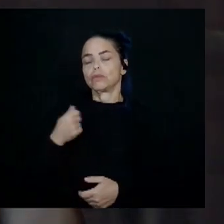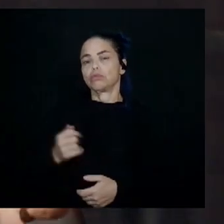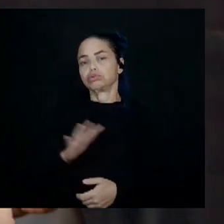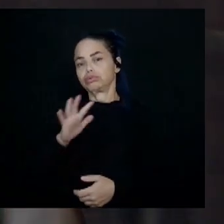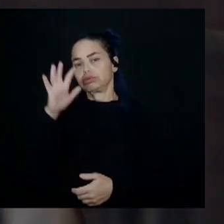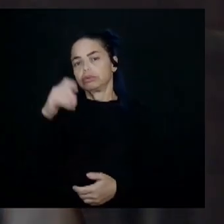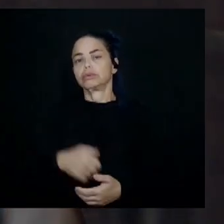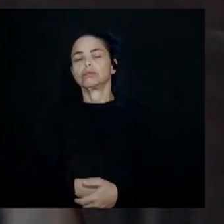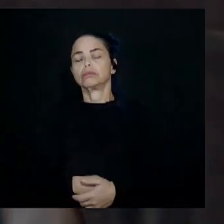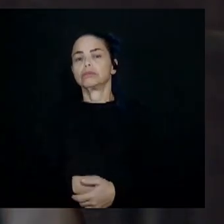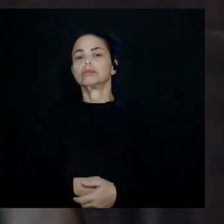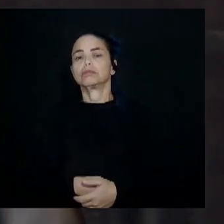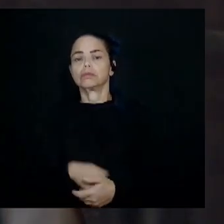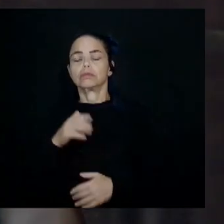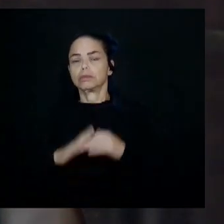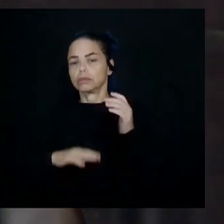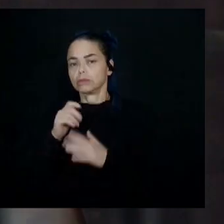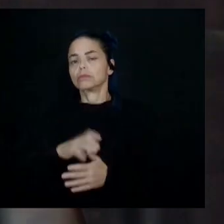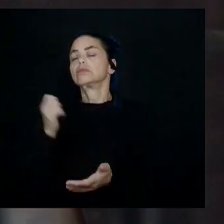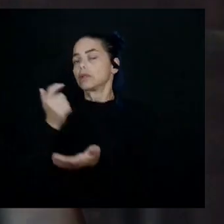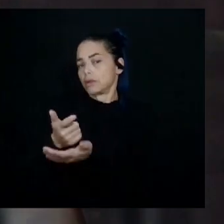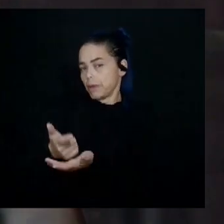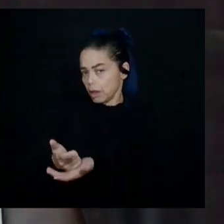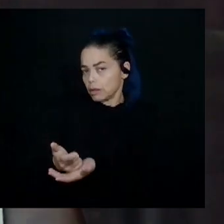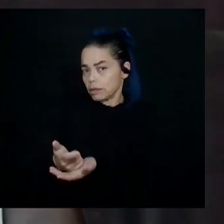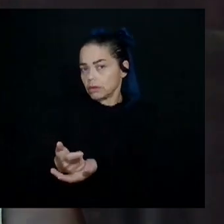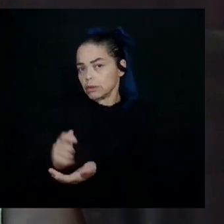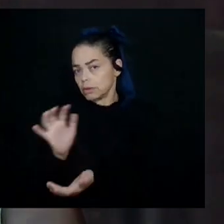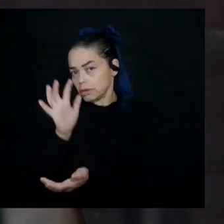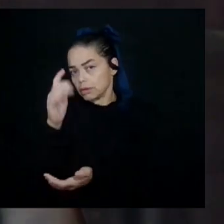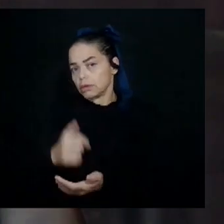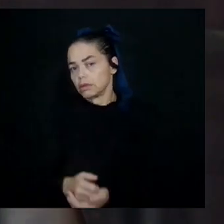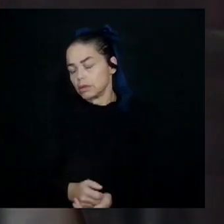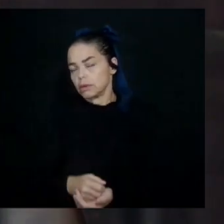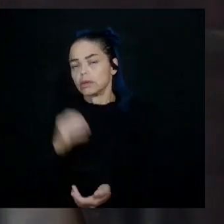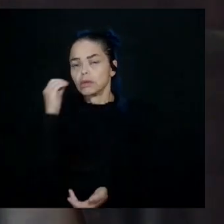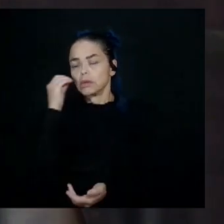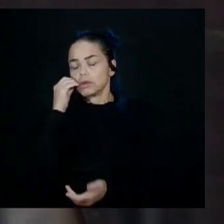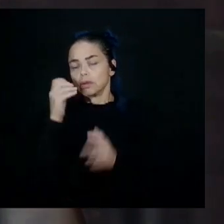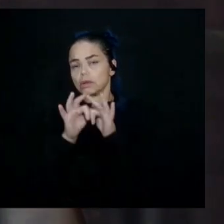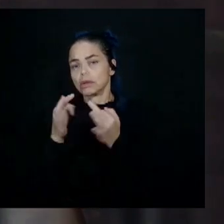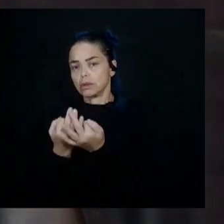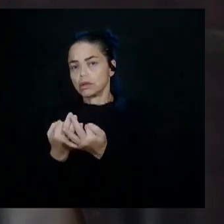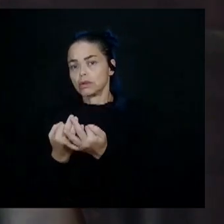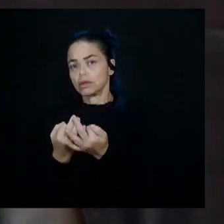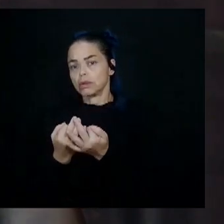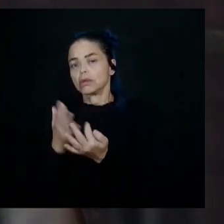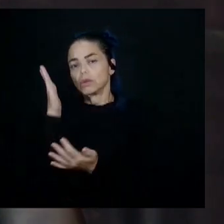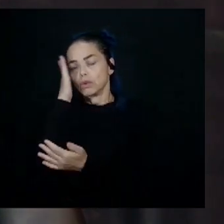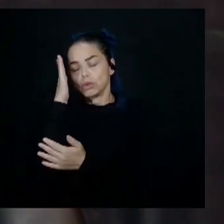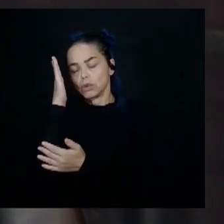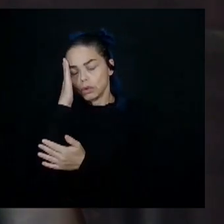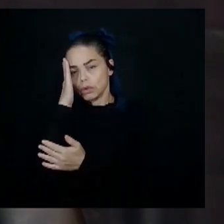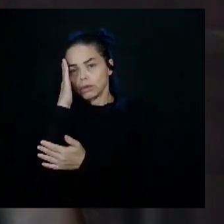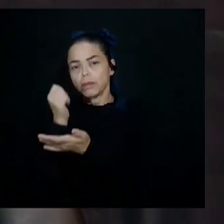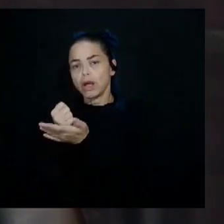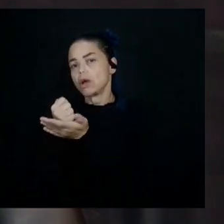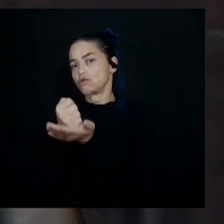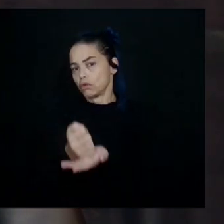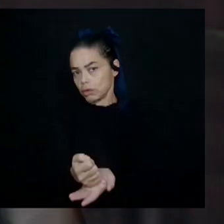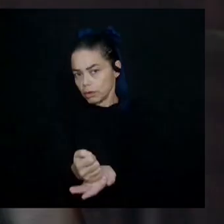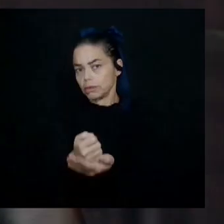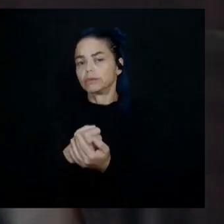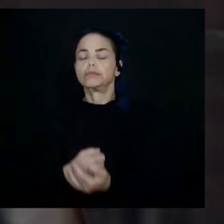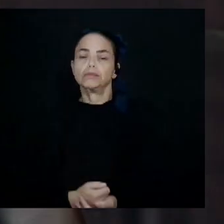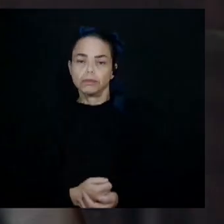alguns profissionais são caros, mas às vezes você tem então alguém na família que tem um pouco mais de entendimento, né?